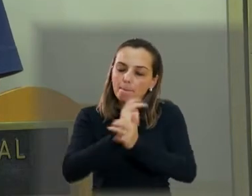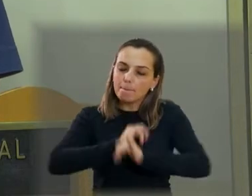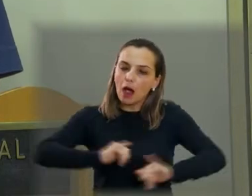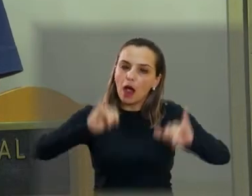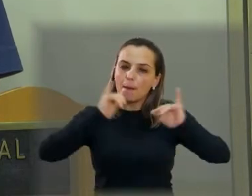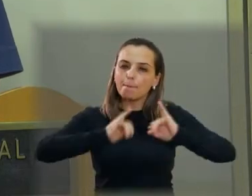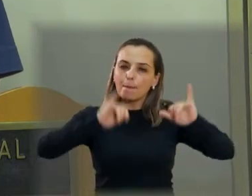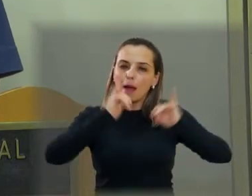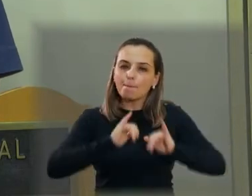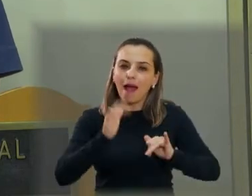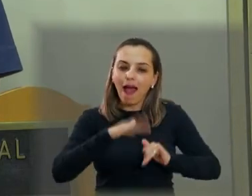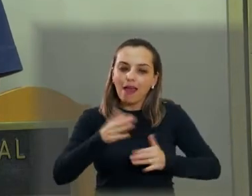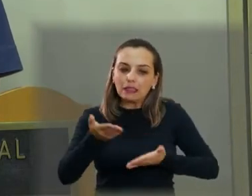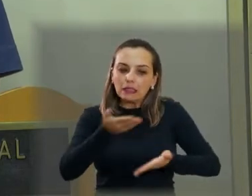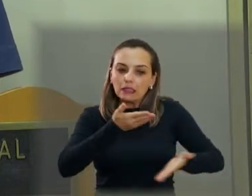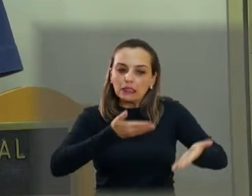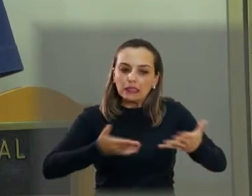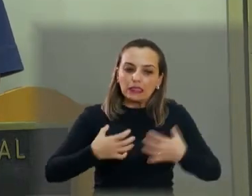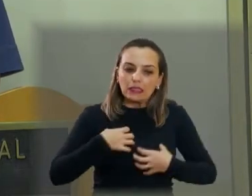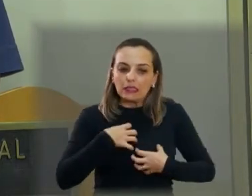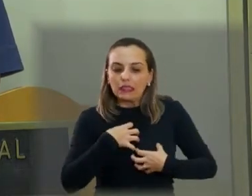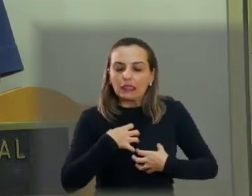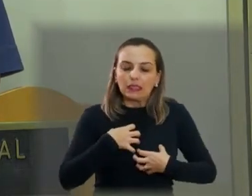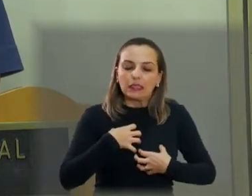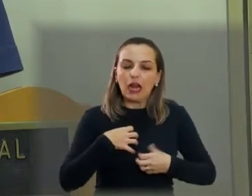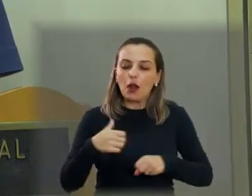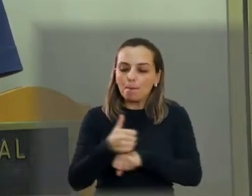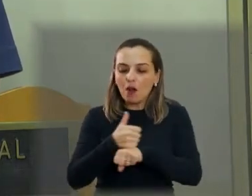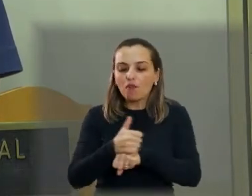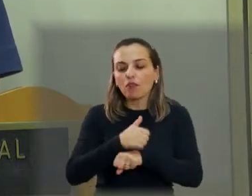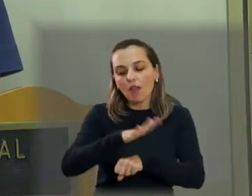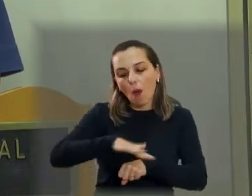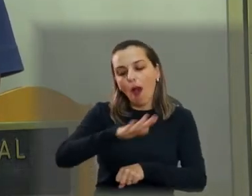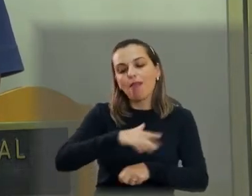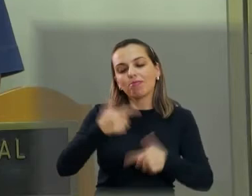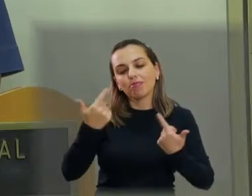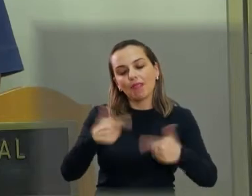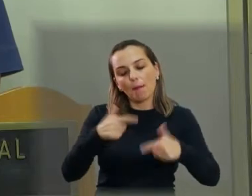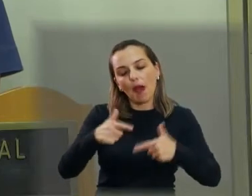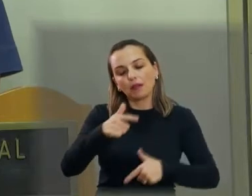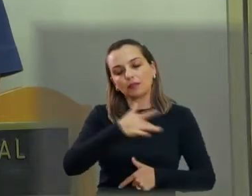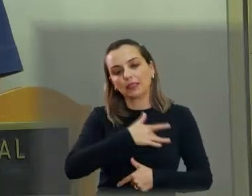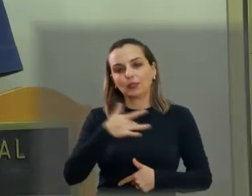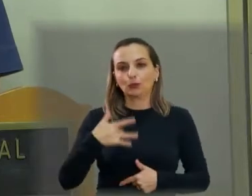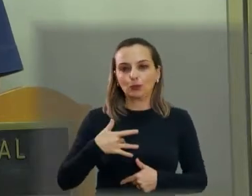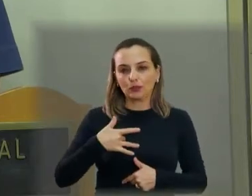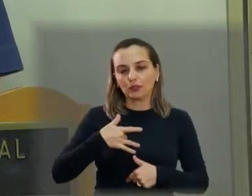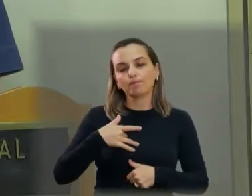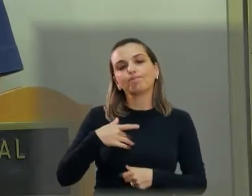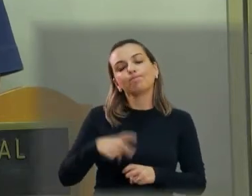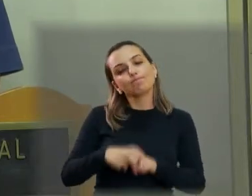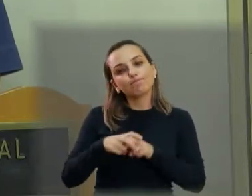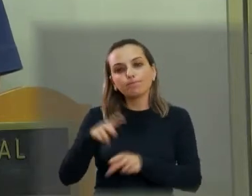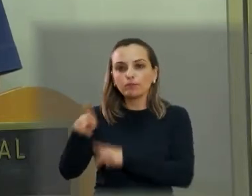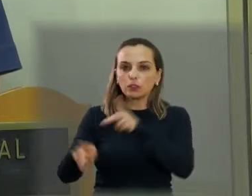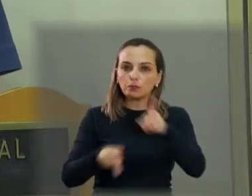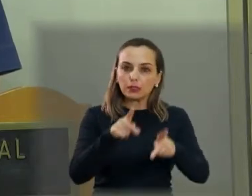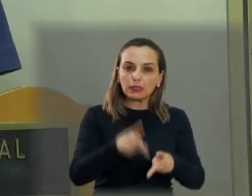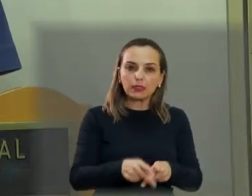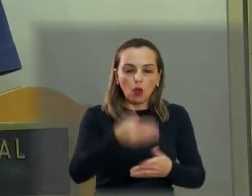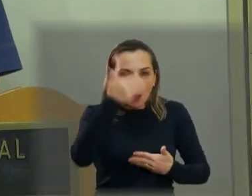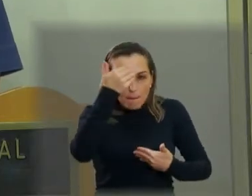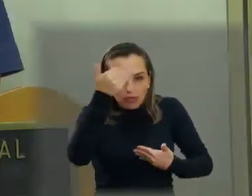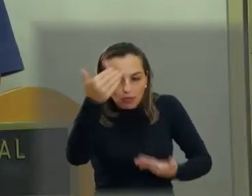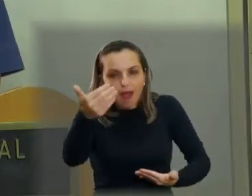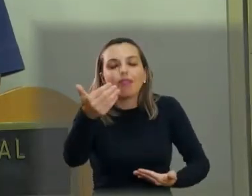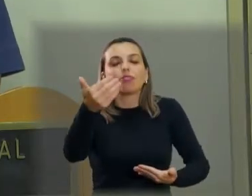acaba gerando essa atenção em todos os profissionais de saúde. Então, nesse sentido, agradeço à população que acolhe as nossas angústias e